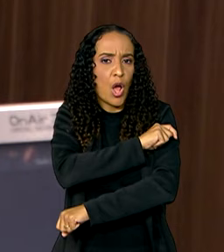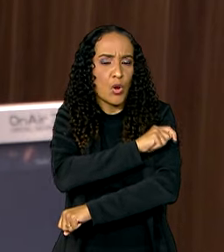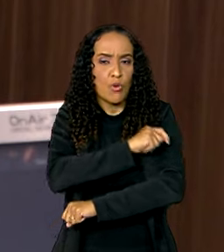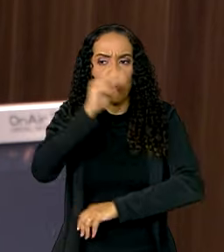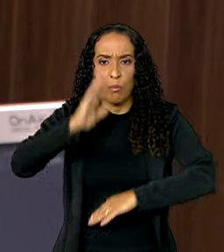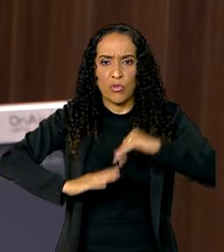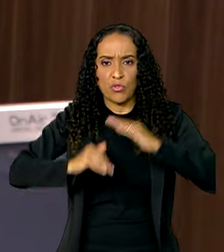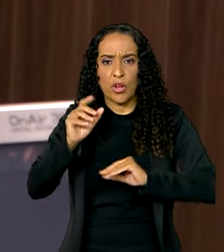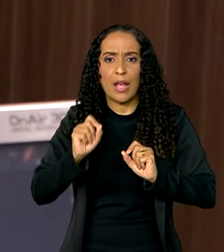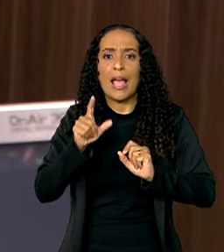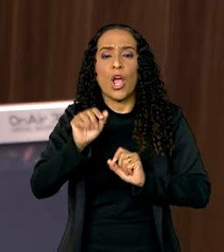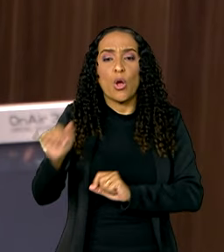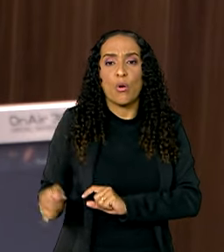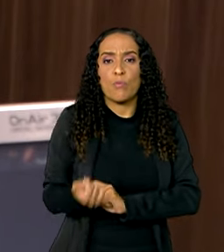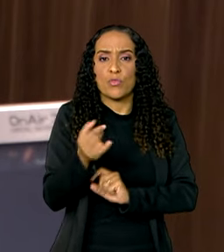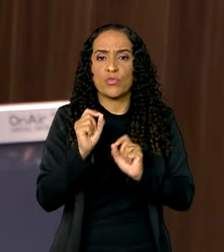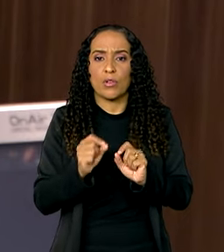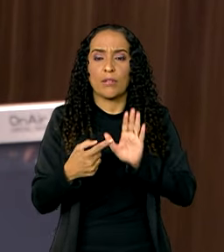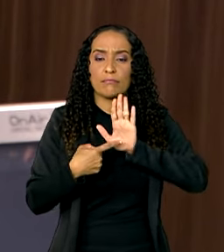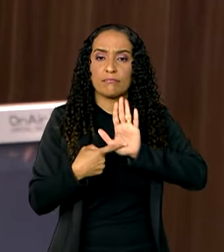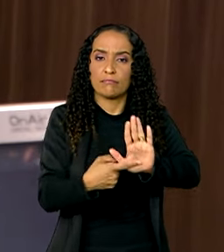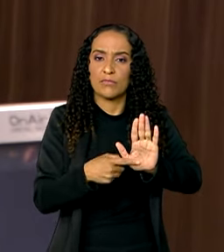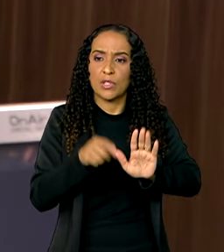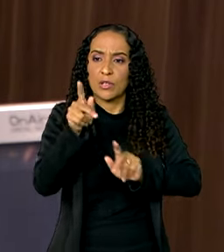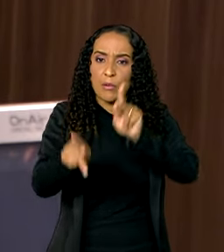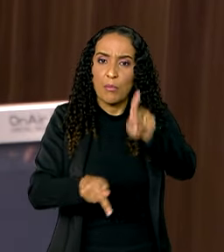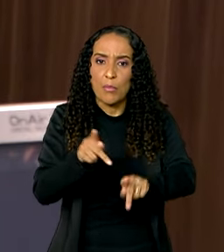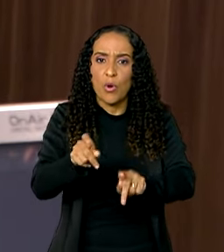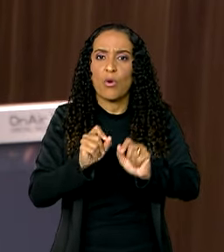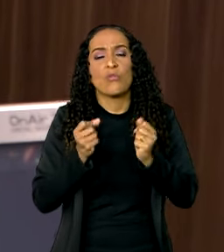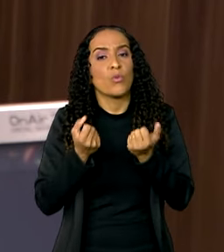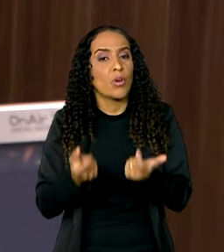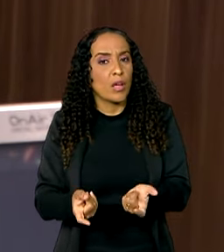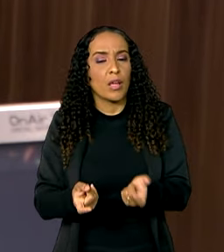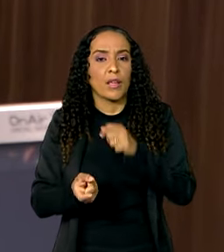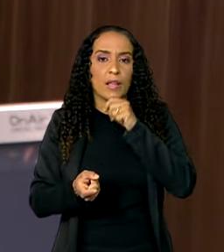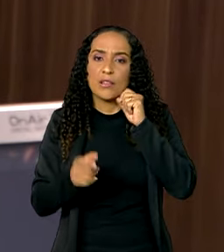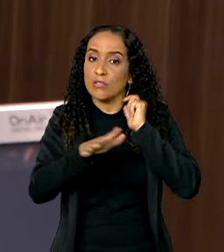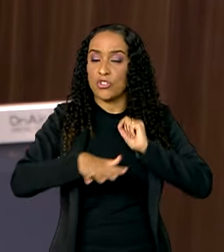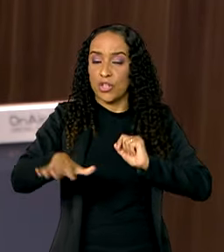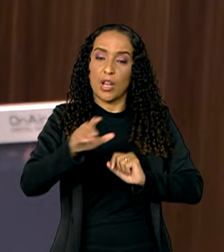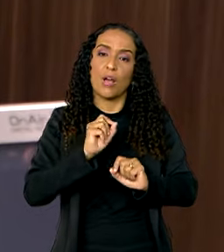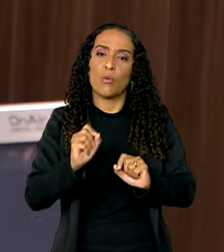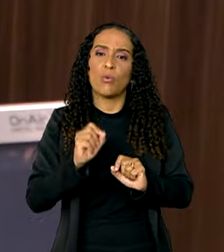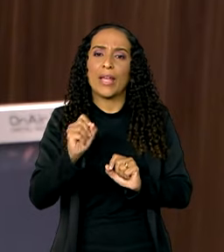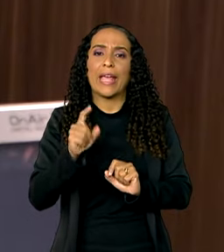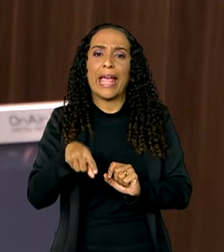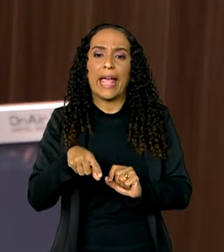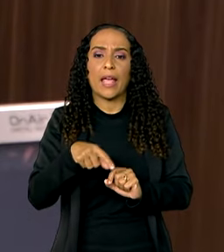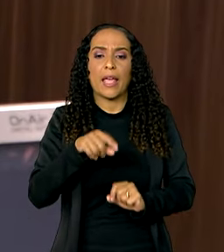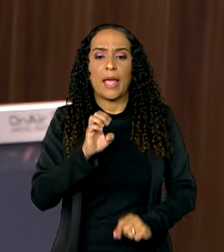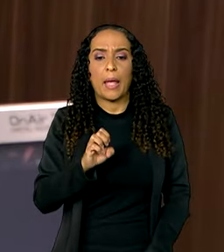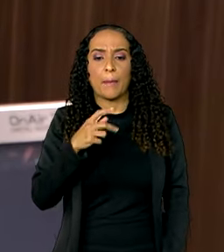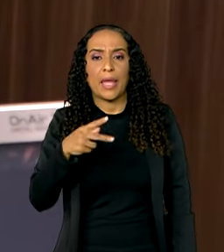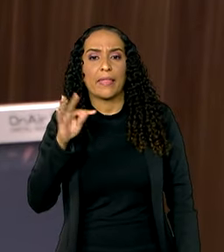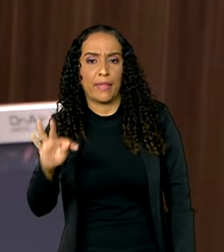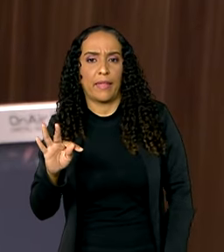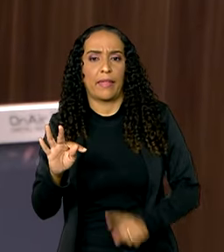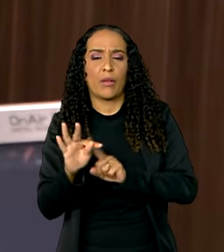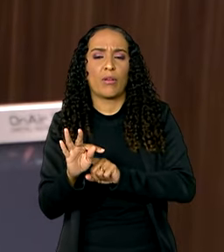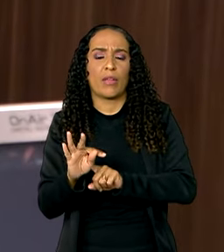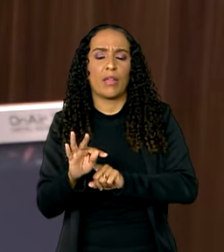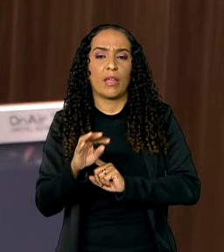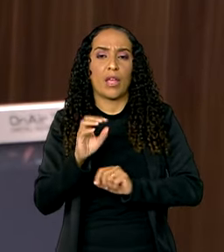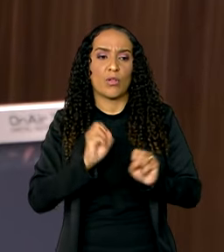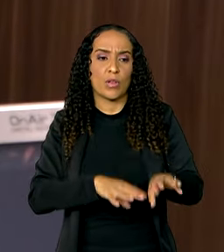profissionais é uma oportunidade de apresentar ao público né a população eh de modo geral o que é ept o que é educação profissional e